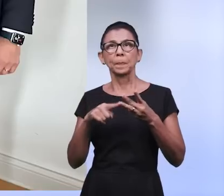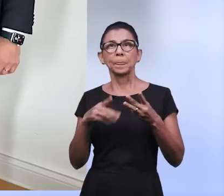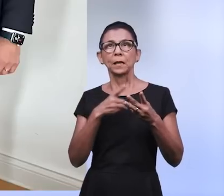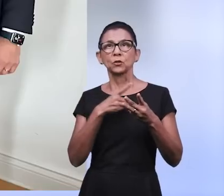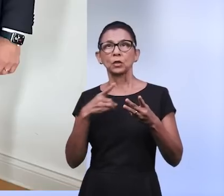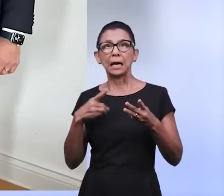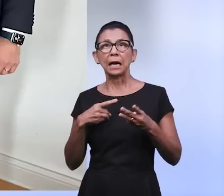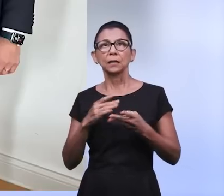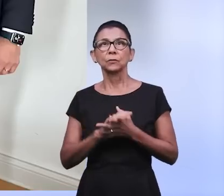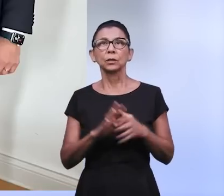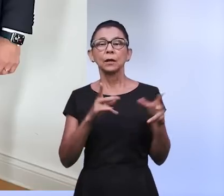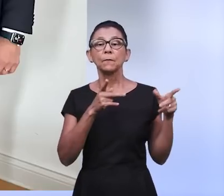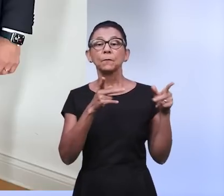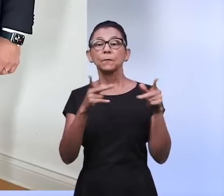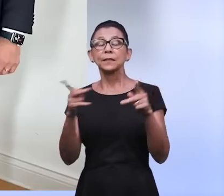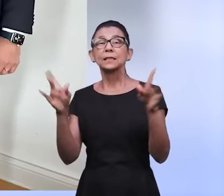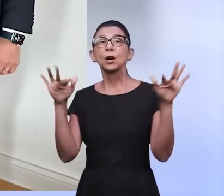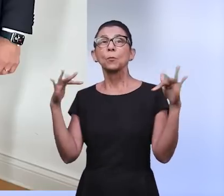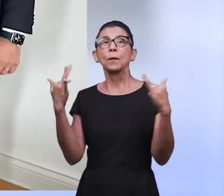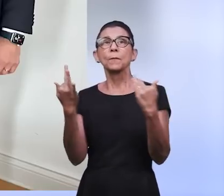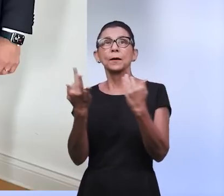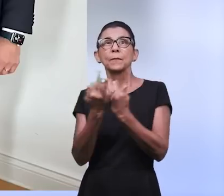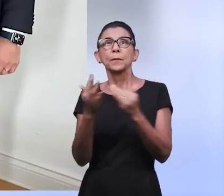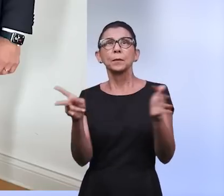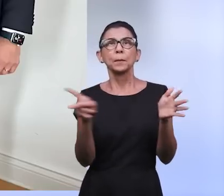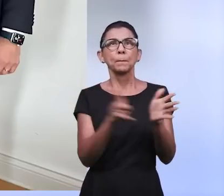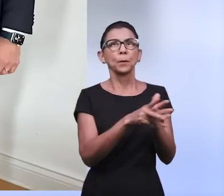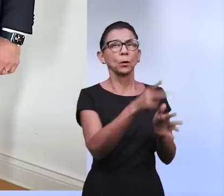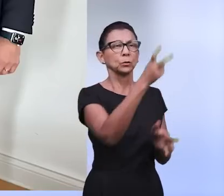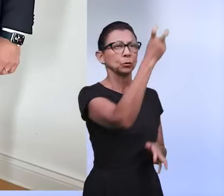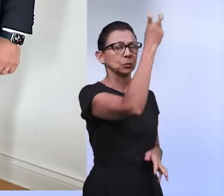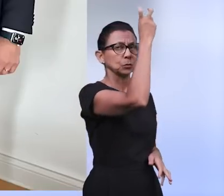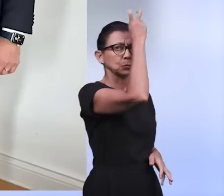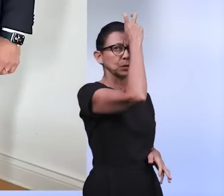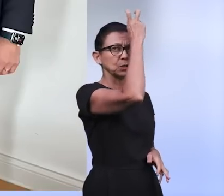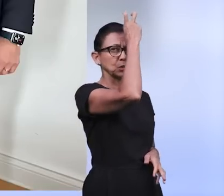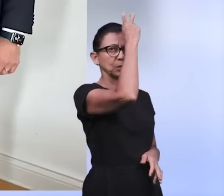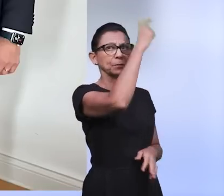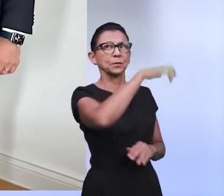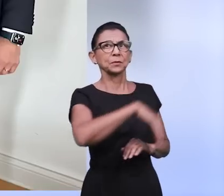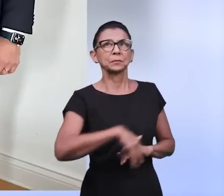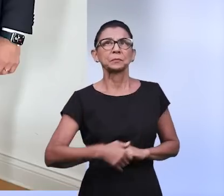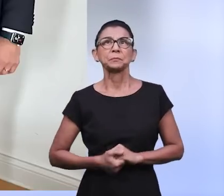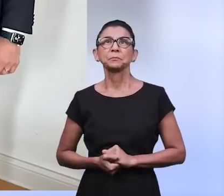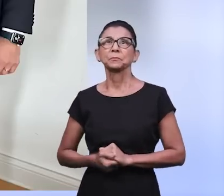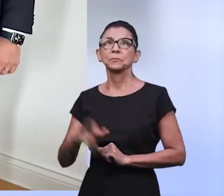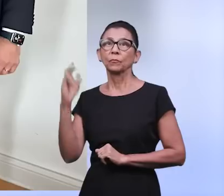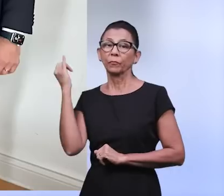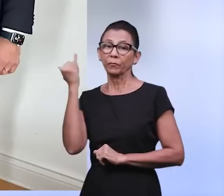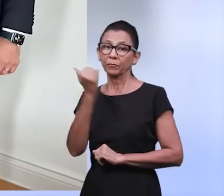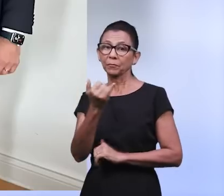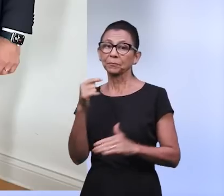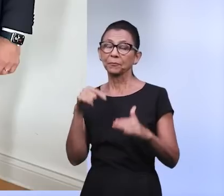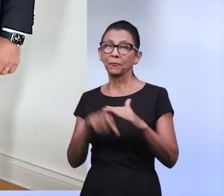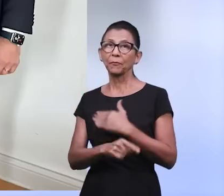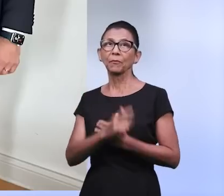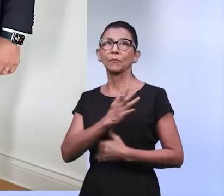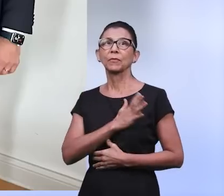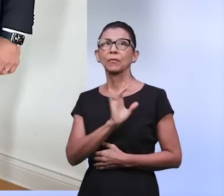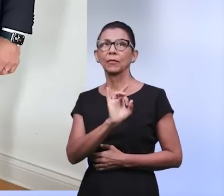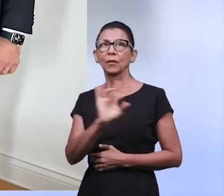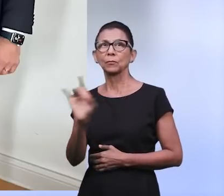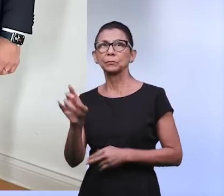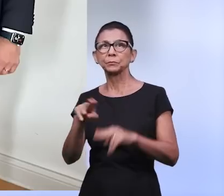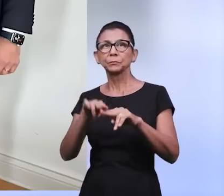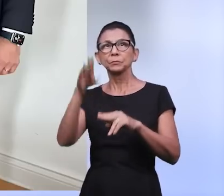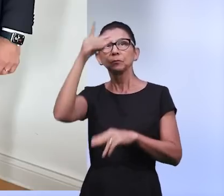visita a uma família egípcia que vem de uma religião tradicional ortodoxa daquele país. O Senhor falou profundamente aos seus corações através